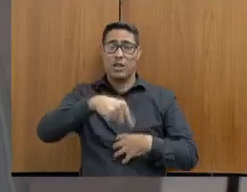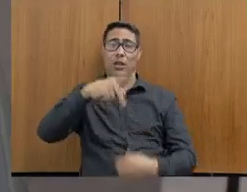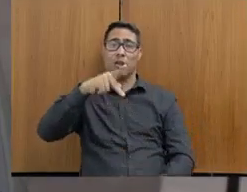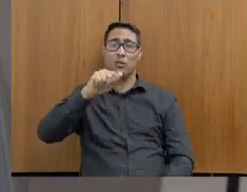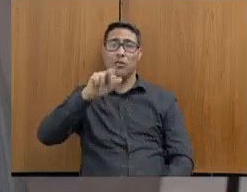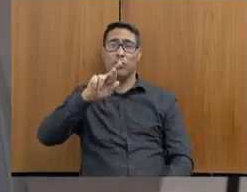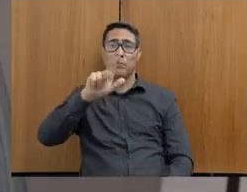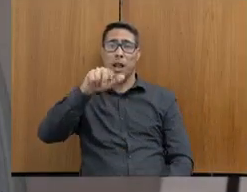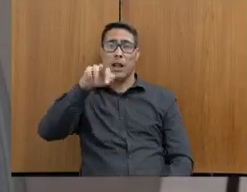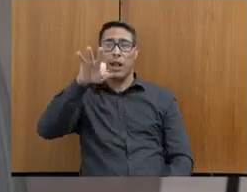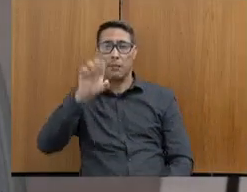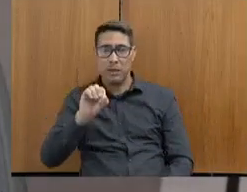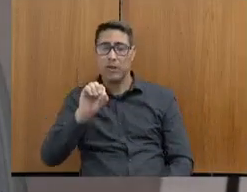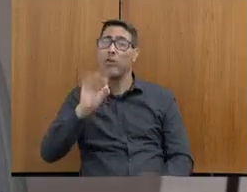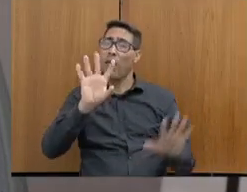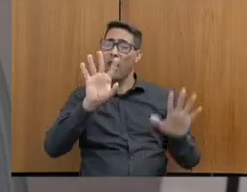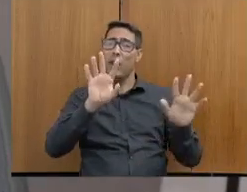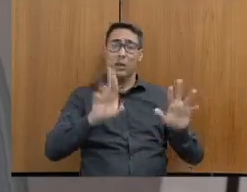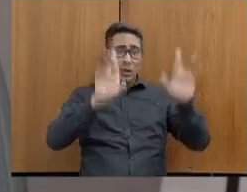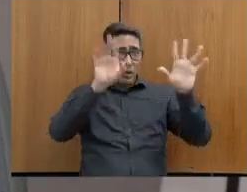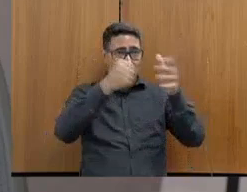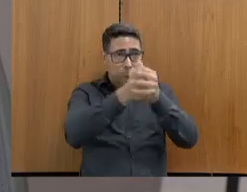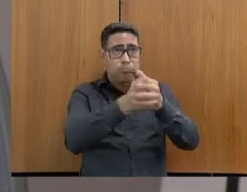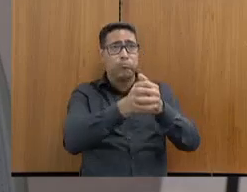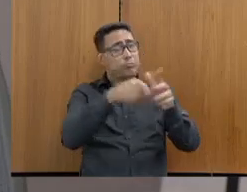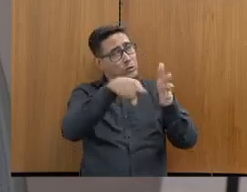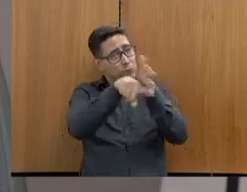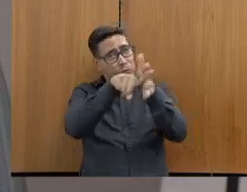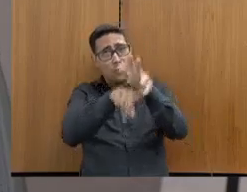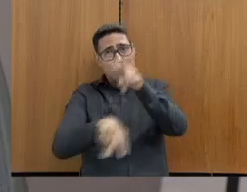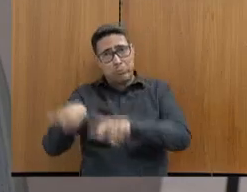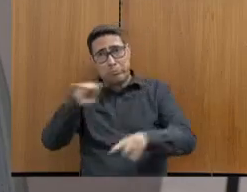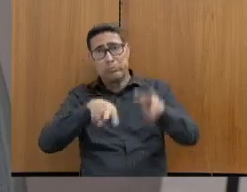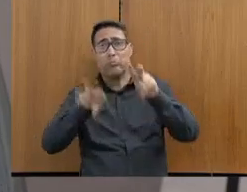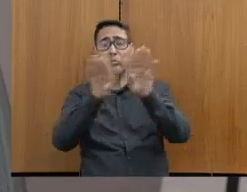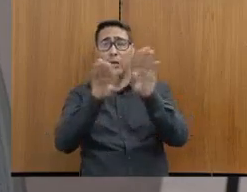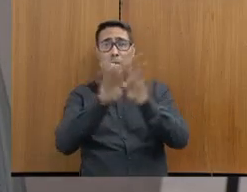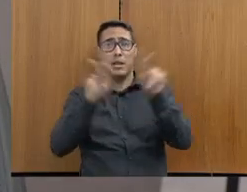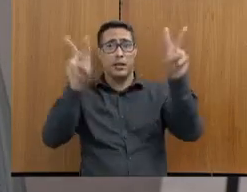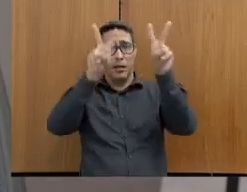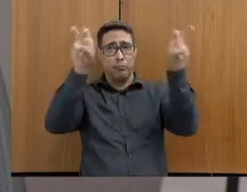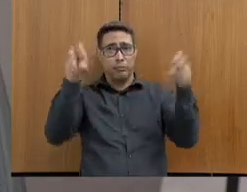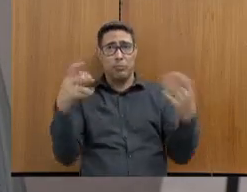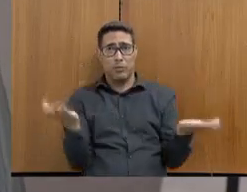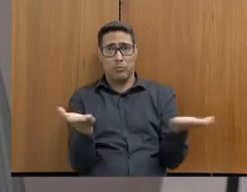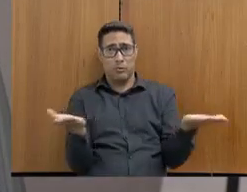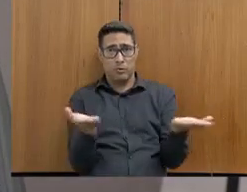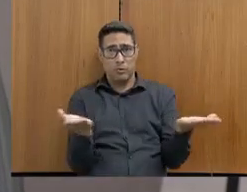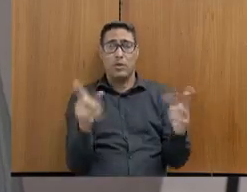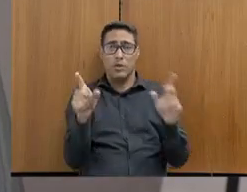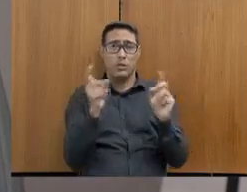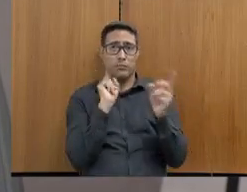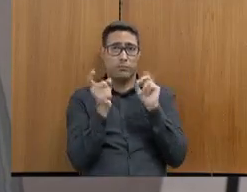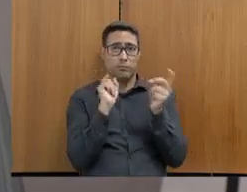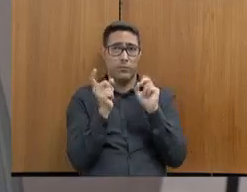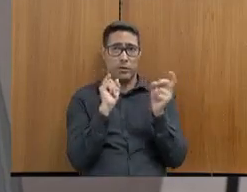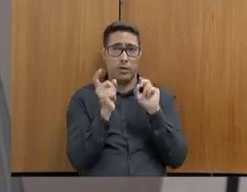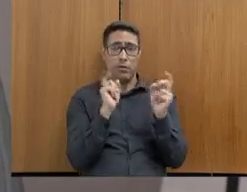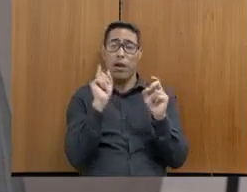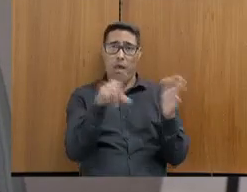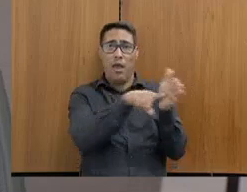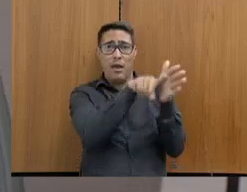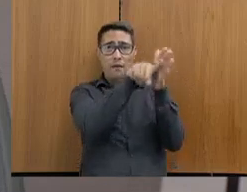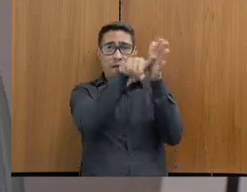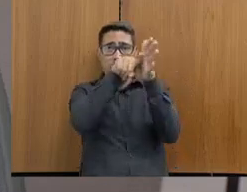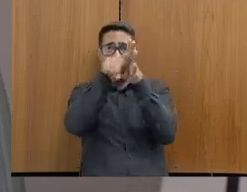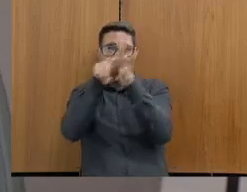estado é ele fiscaliza também e como aqui a pauta dessa desse dessa nossa sessão de hoje é fiscalizar